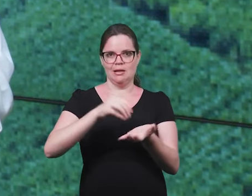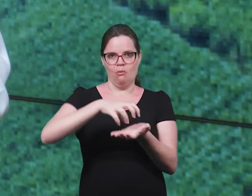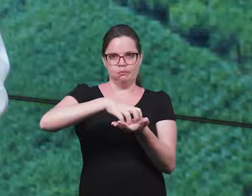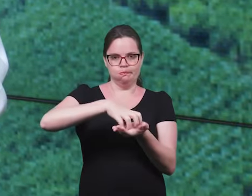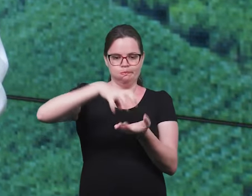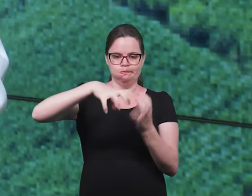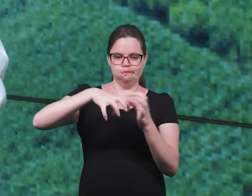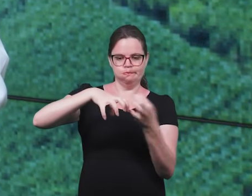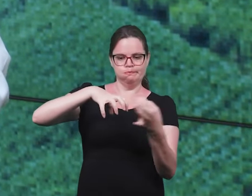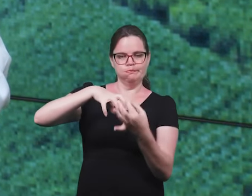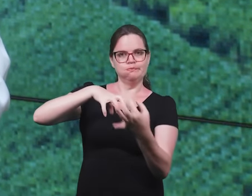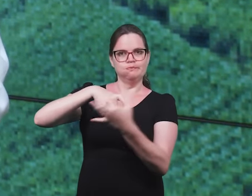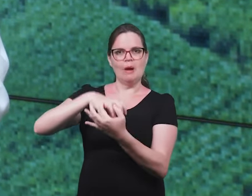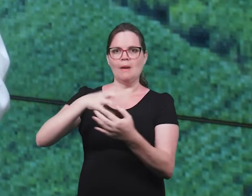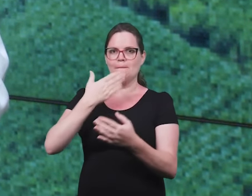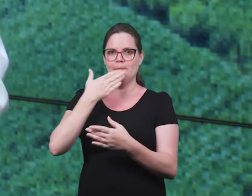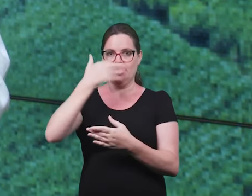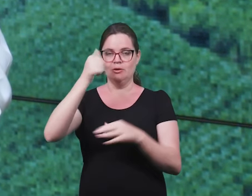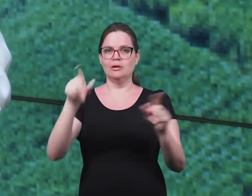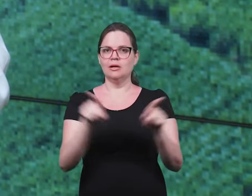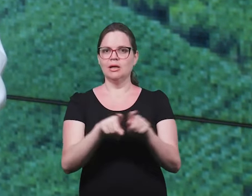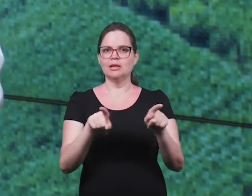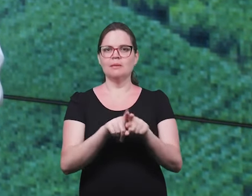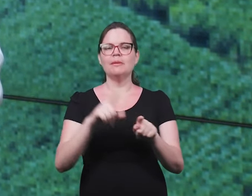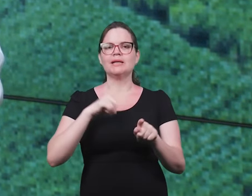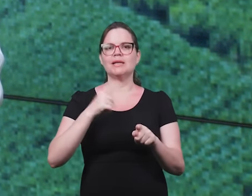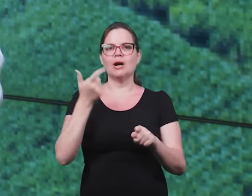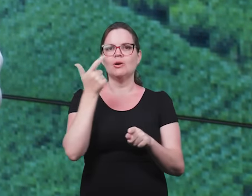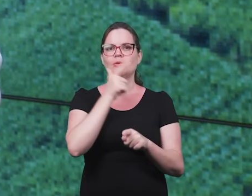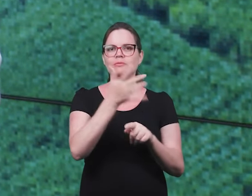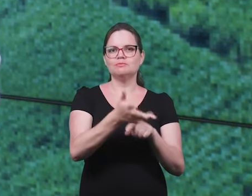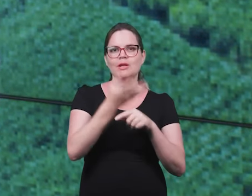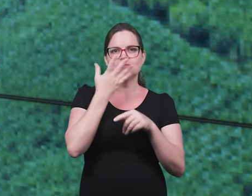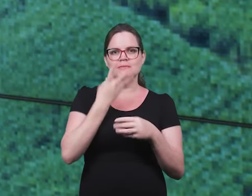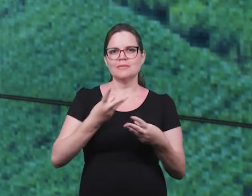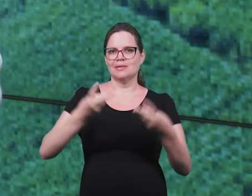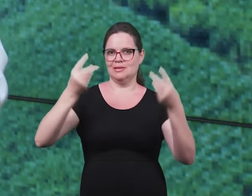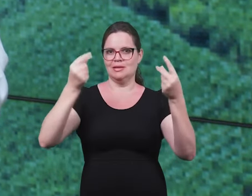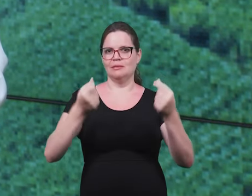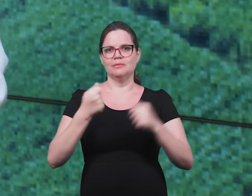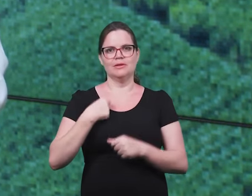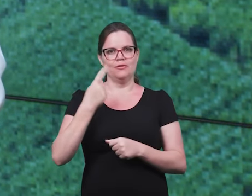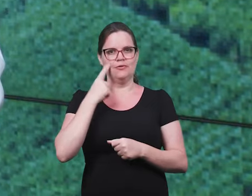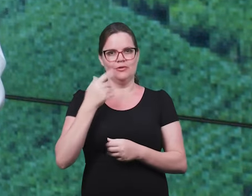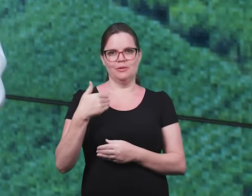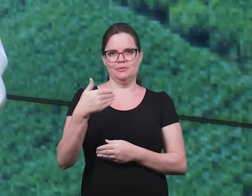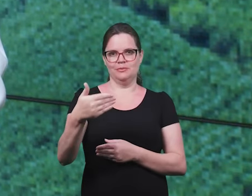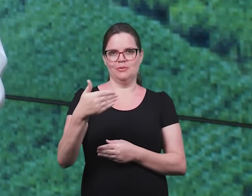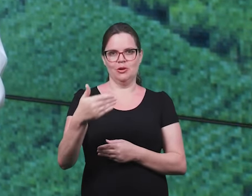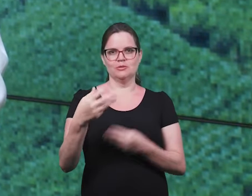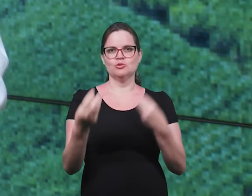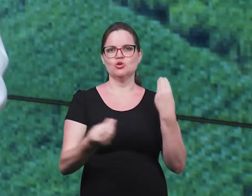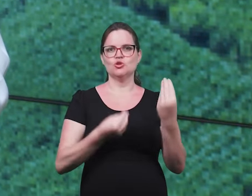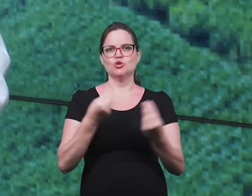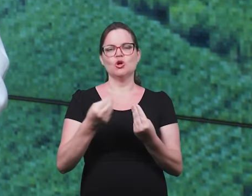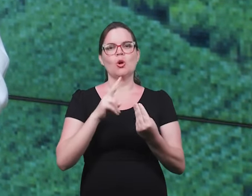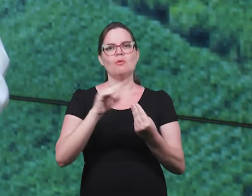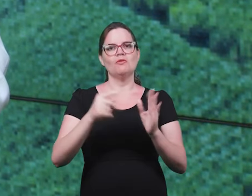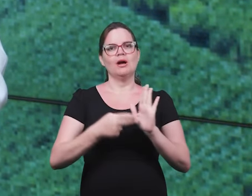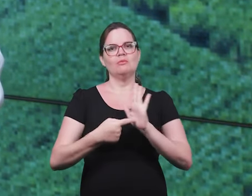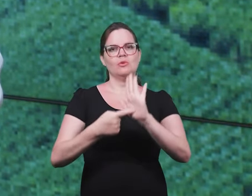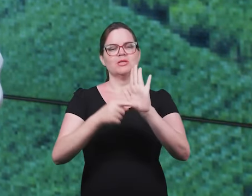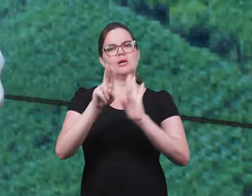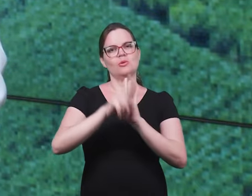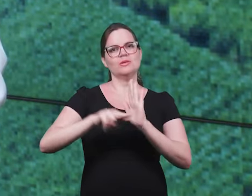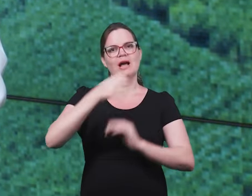Uma iniciativa está resgatando sabores e saberes do Cerrado. Veja a seguir como o programa usa